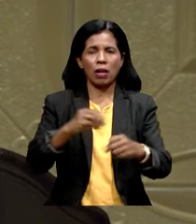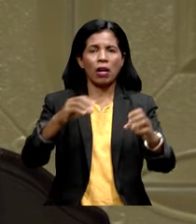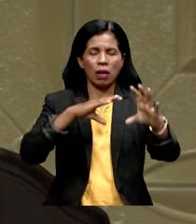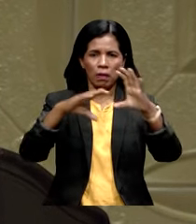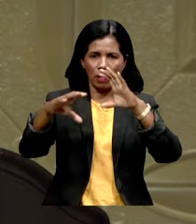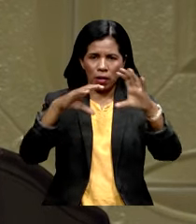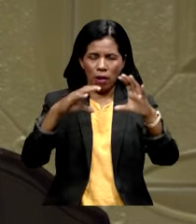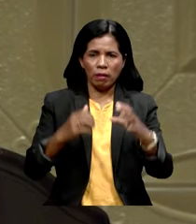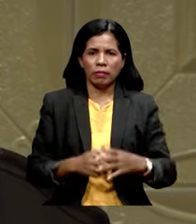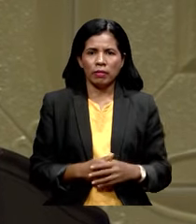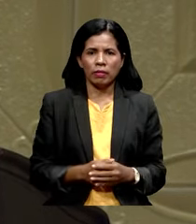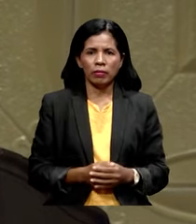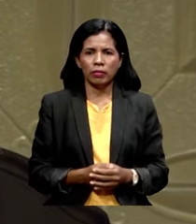telecomunicações.